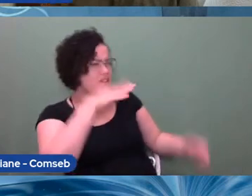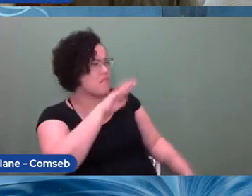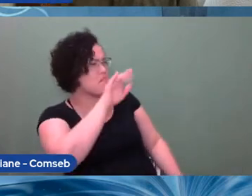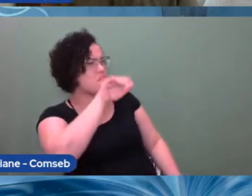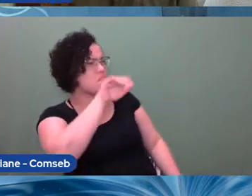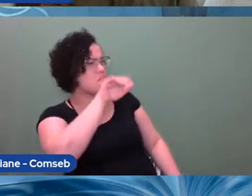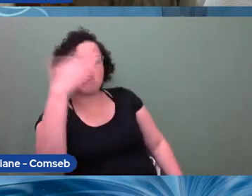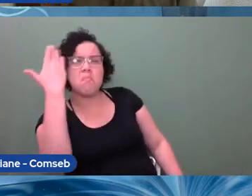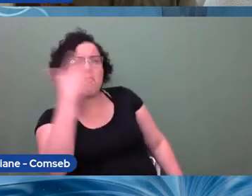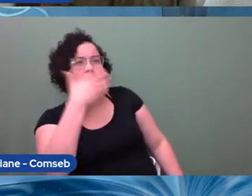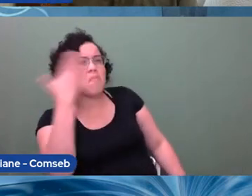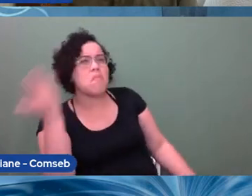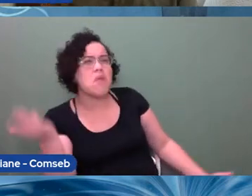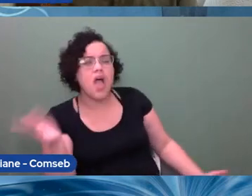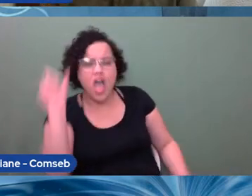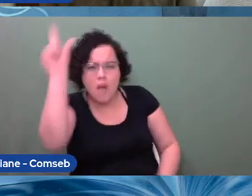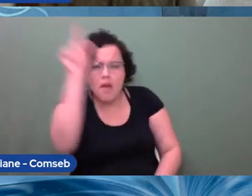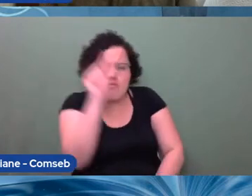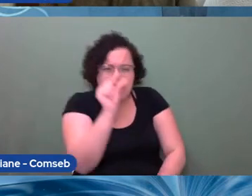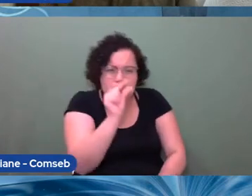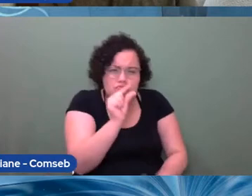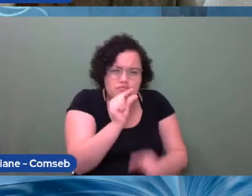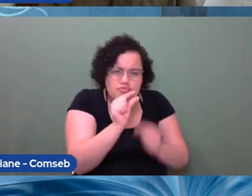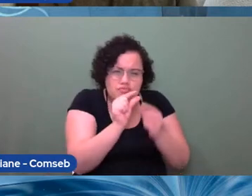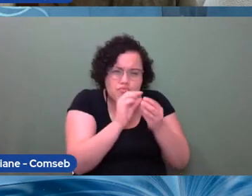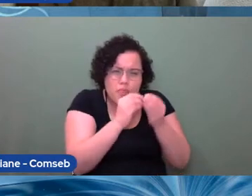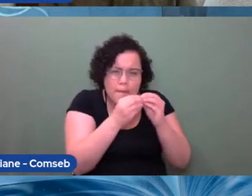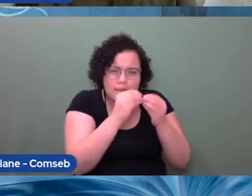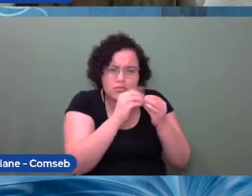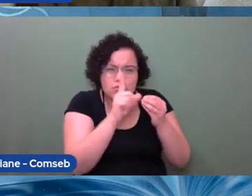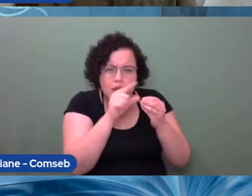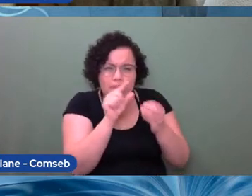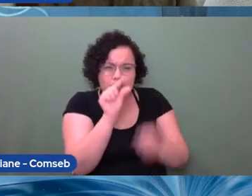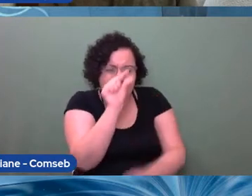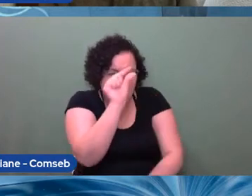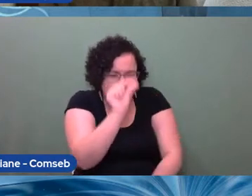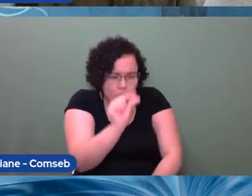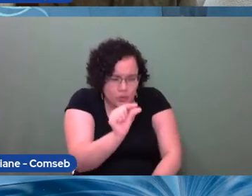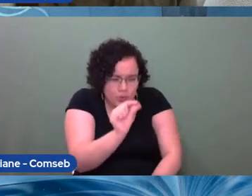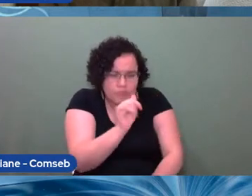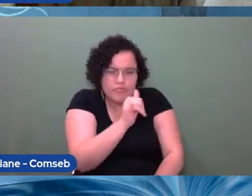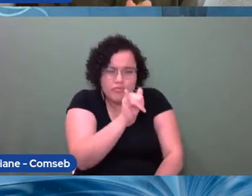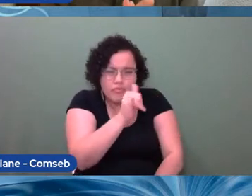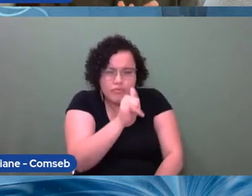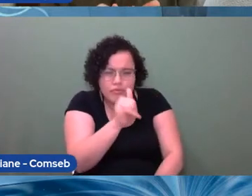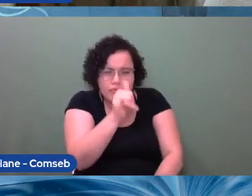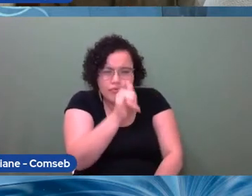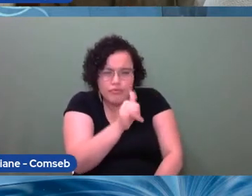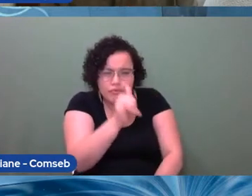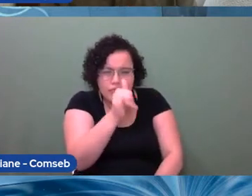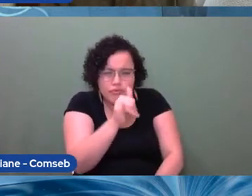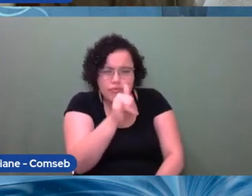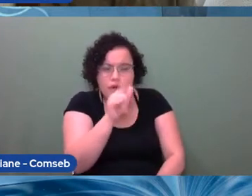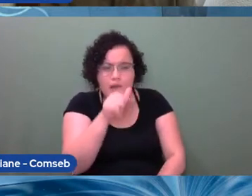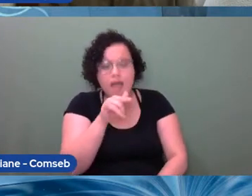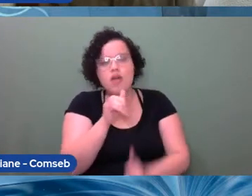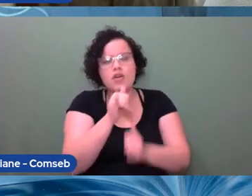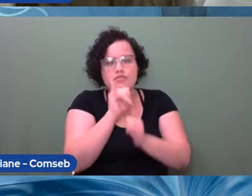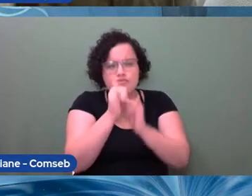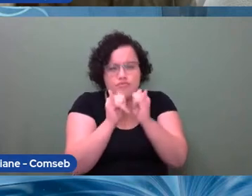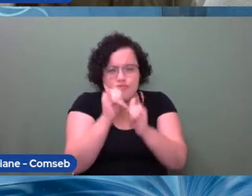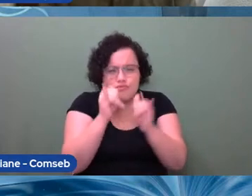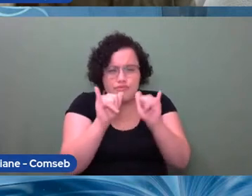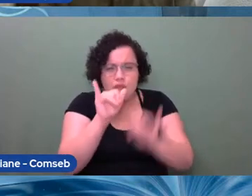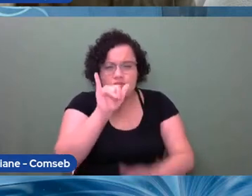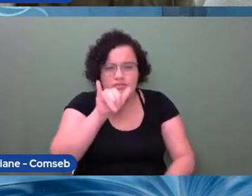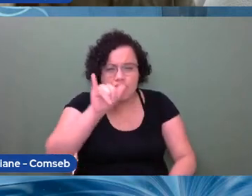Mas o fóton é uma partícula, já é um grânulo energético. Mas a energia eletromagnética é um